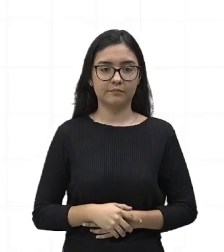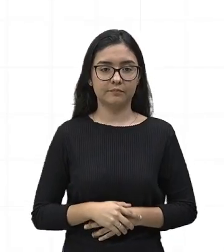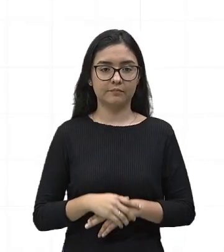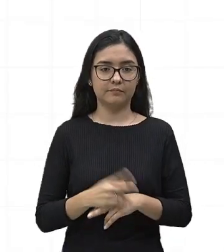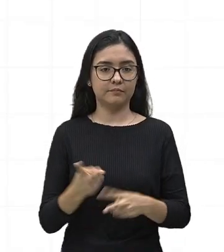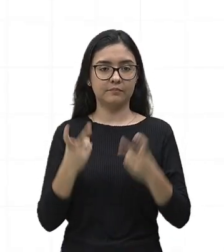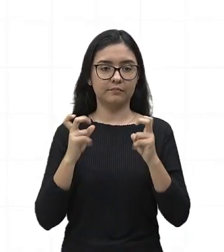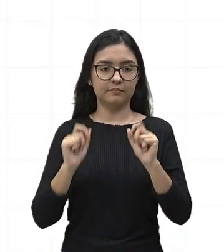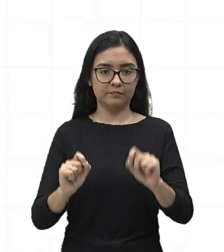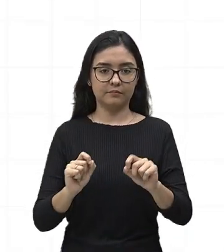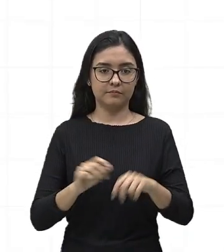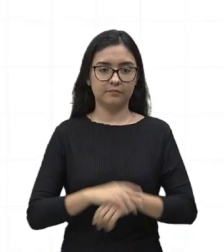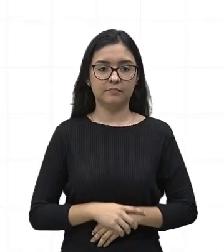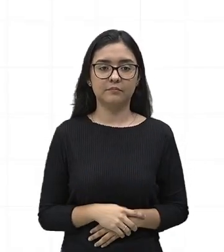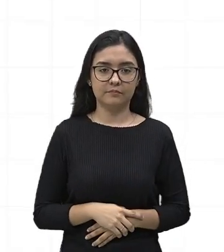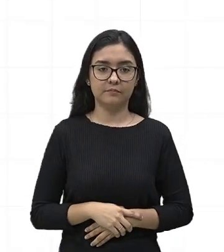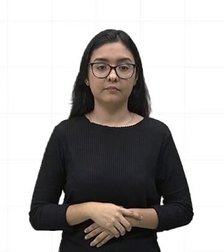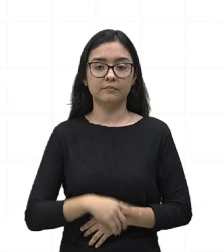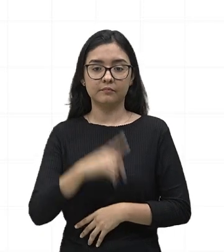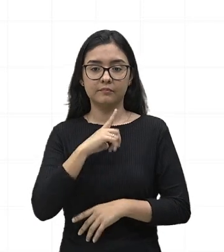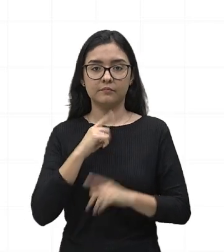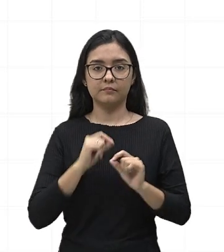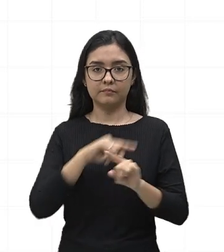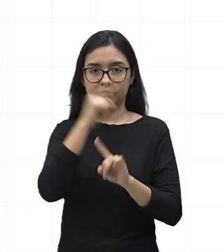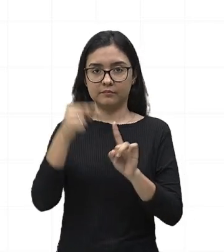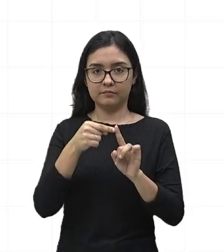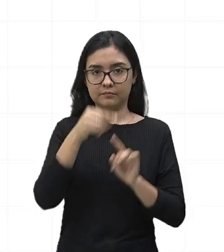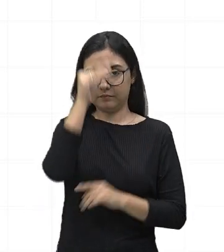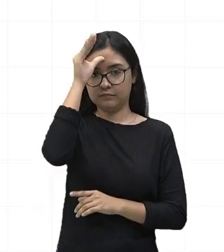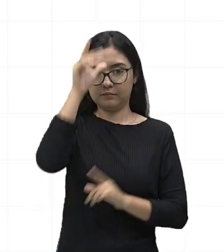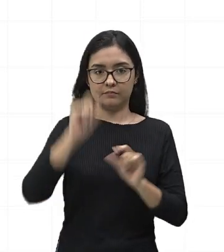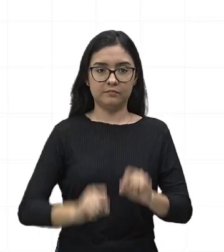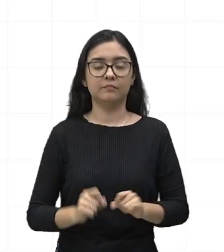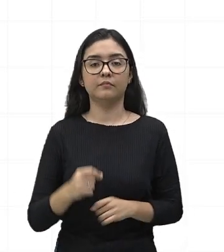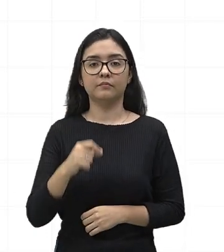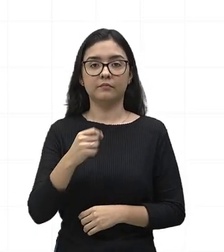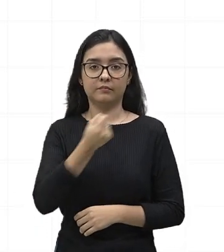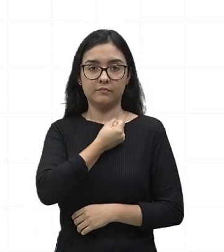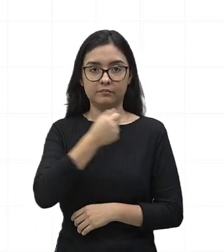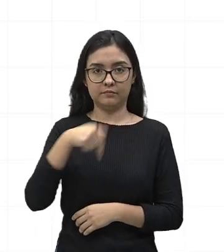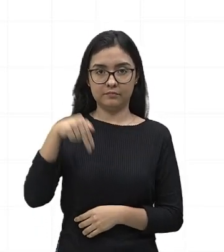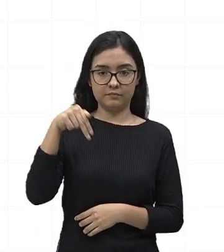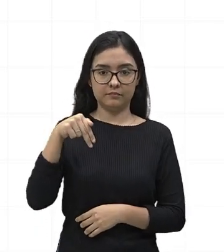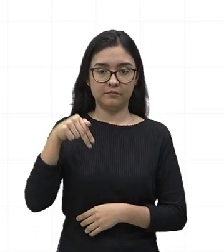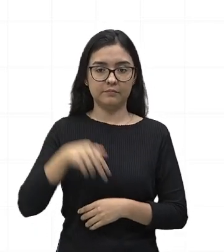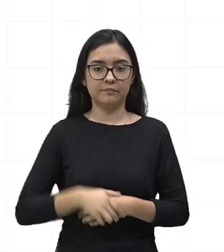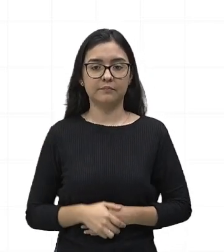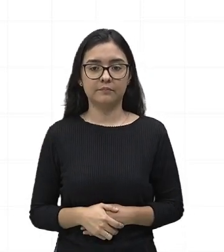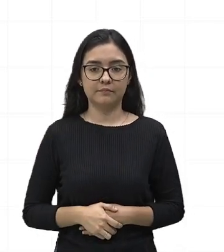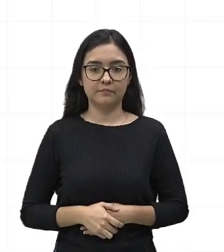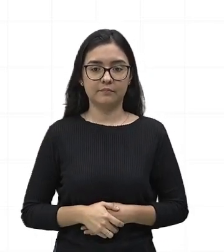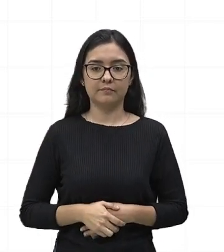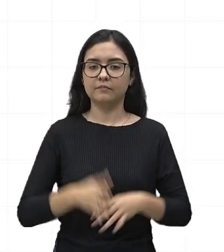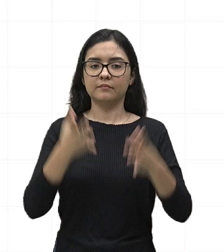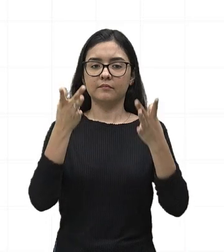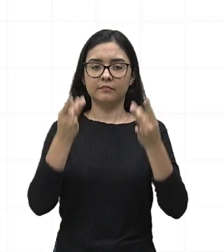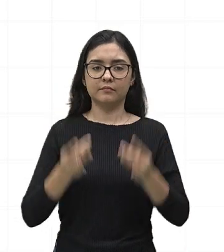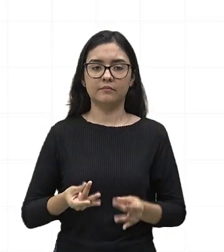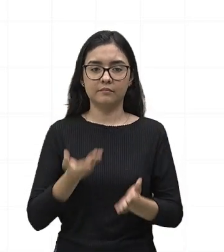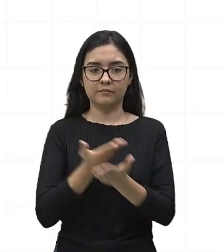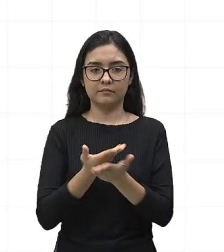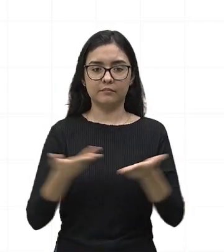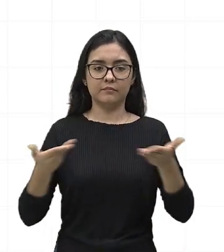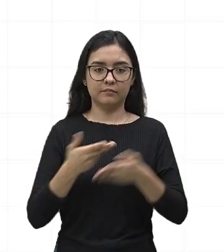aula de número 9 tem como objeto de conhecimento os números naturais. E olha o detalhamento da nossa